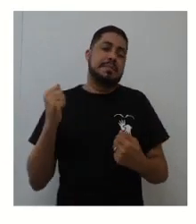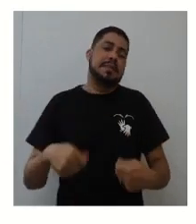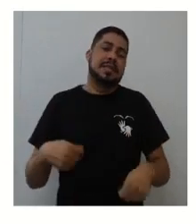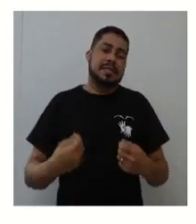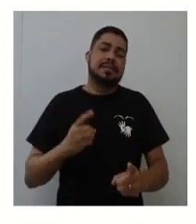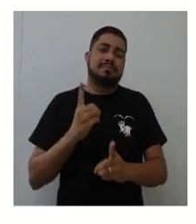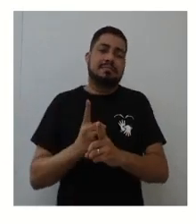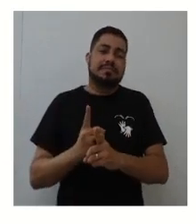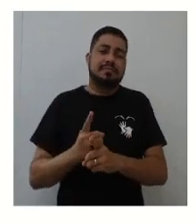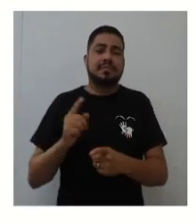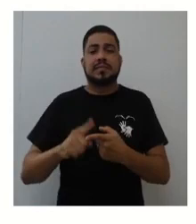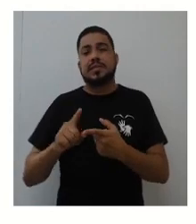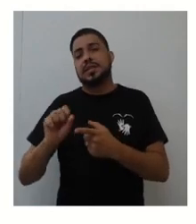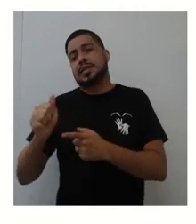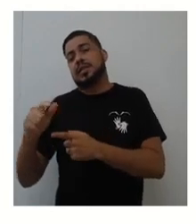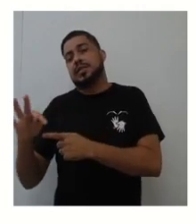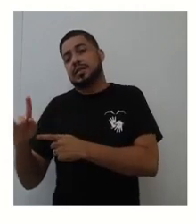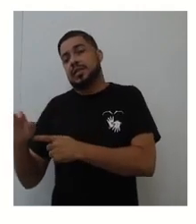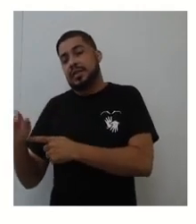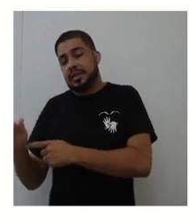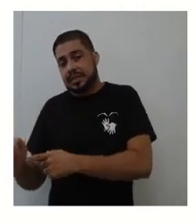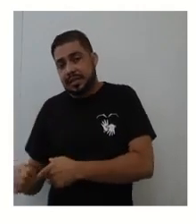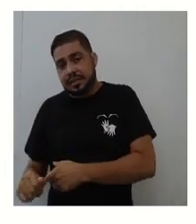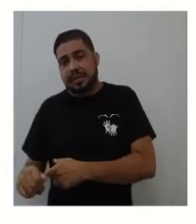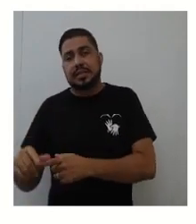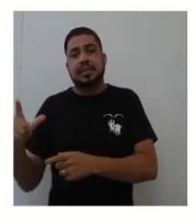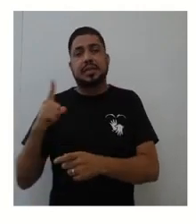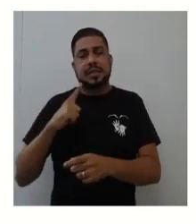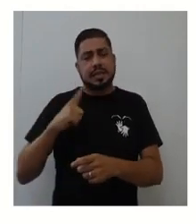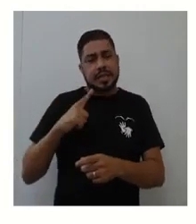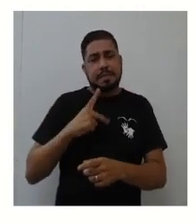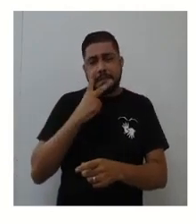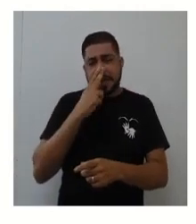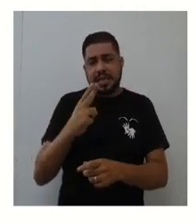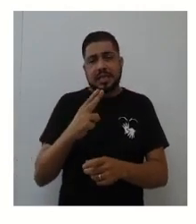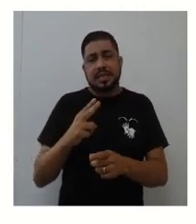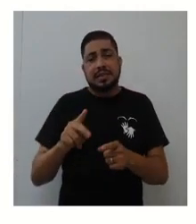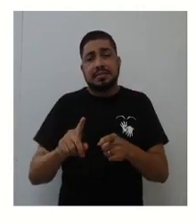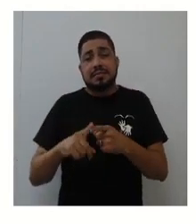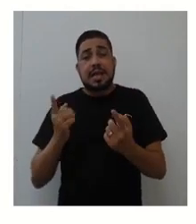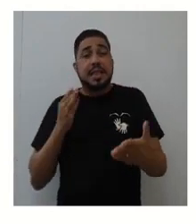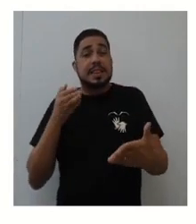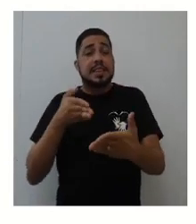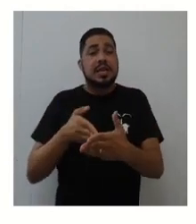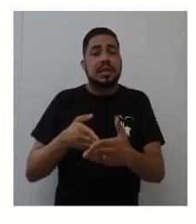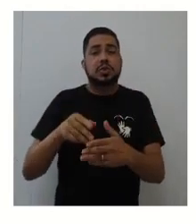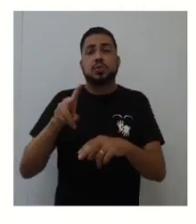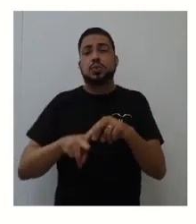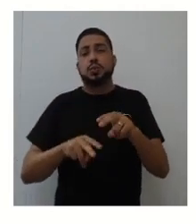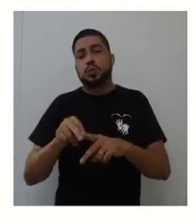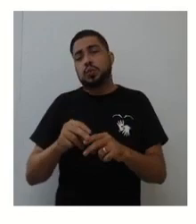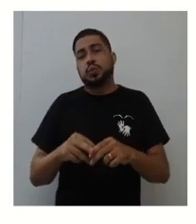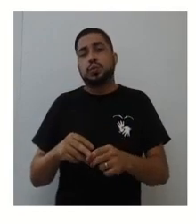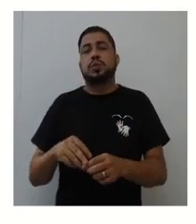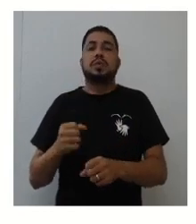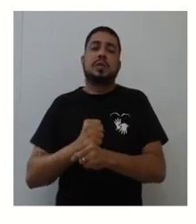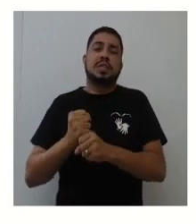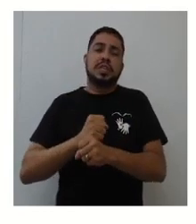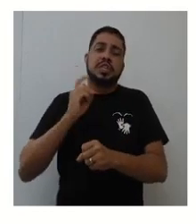Satélites como o Corot e o Kepler caçam essas estruturas e, até junho deste ano, já haviam